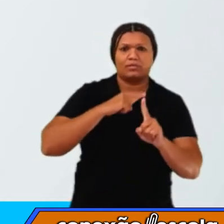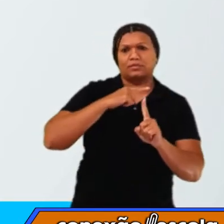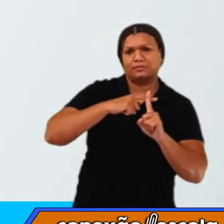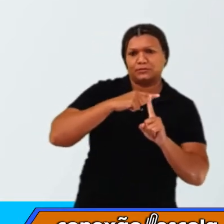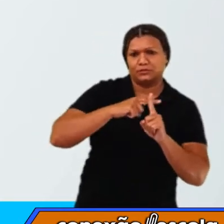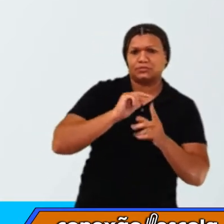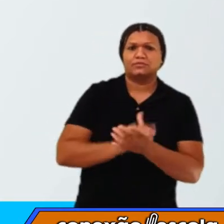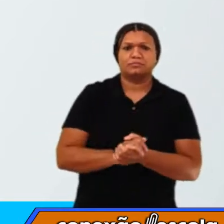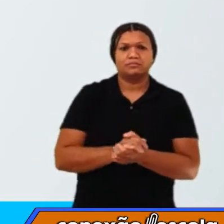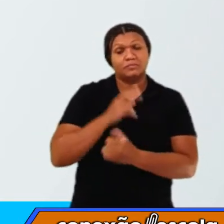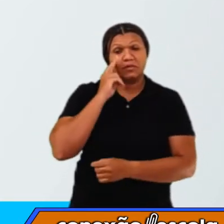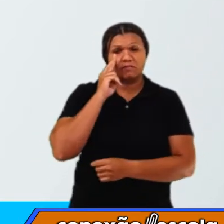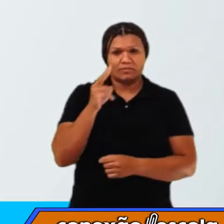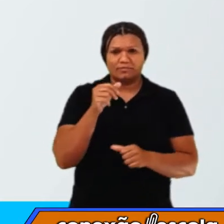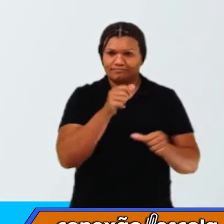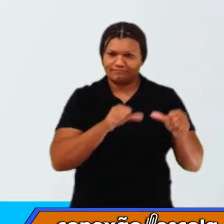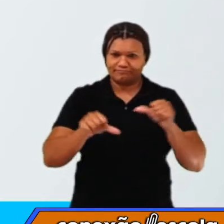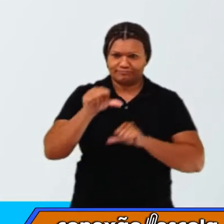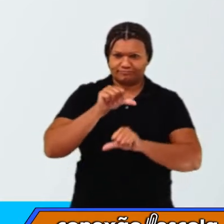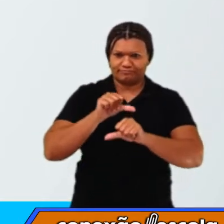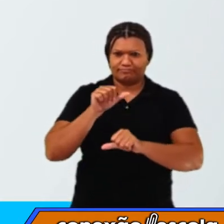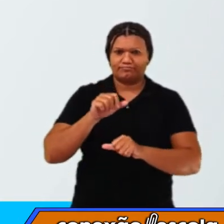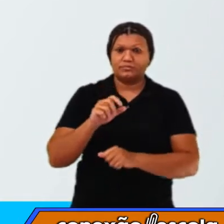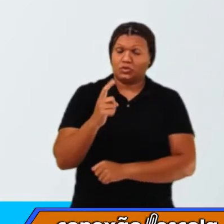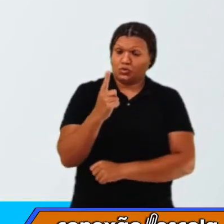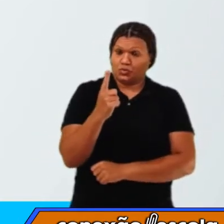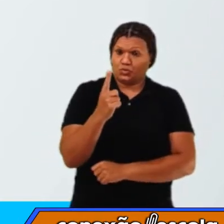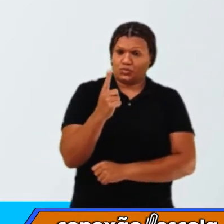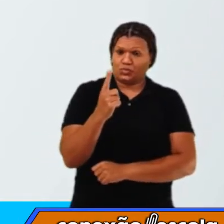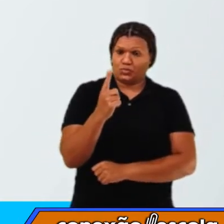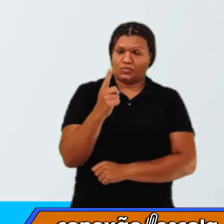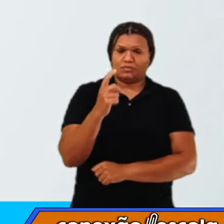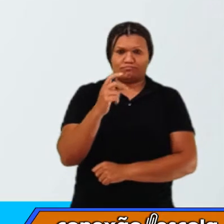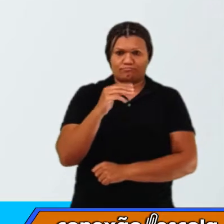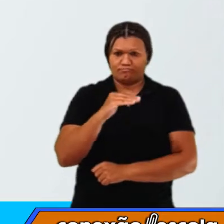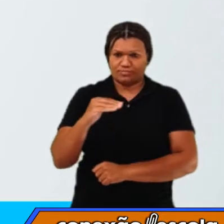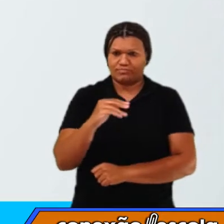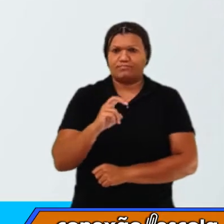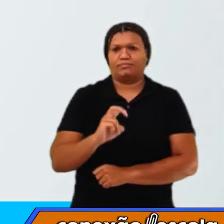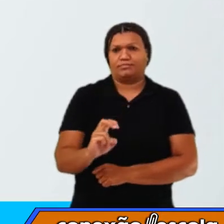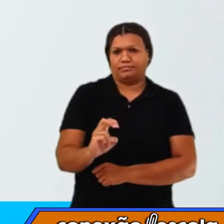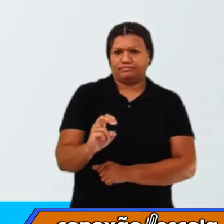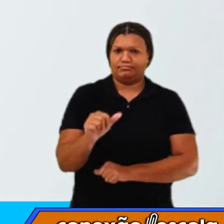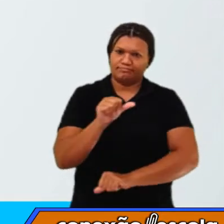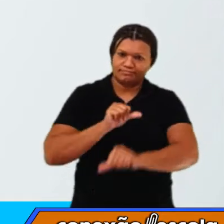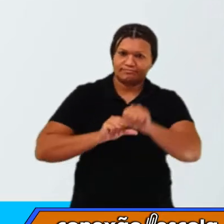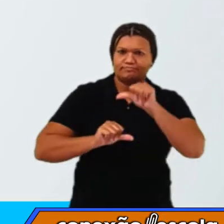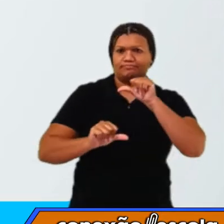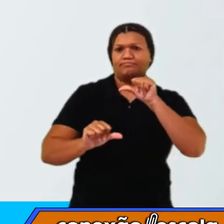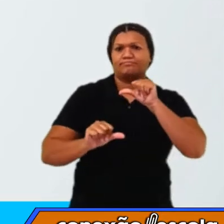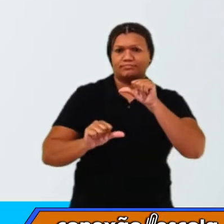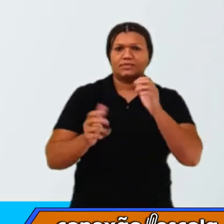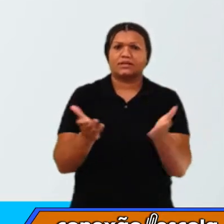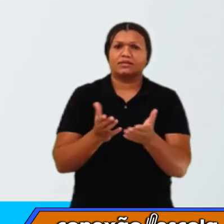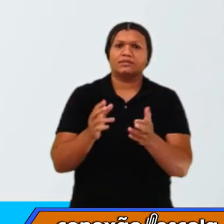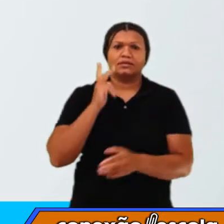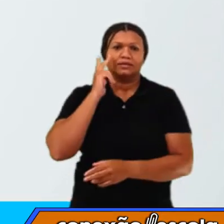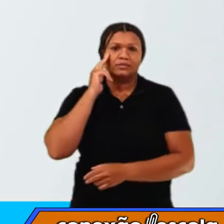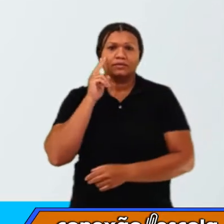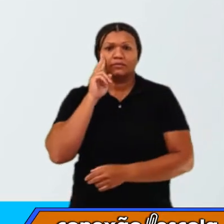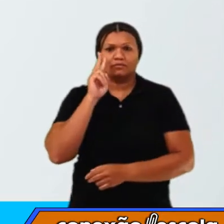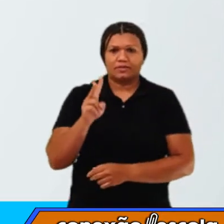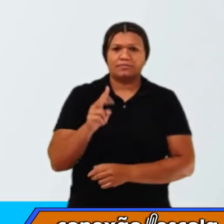5 embaixo e o sinal os dois mudou para dois positivo agora resolve normal no quinto